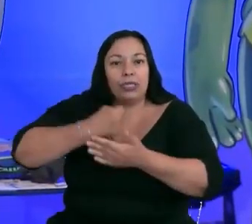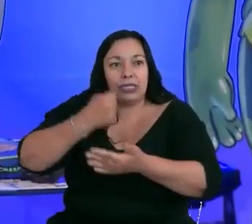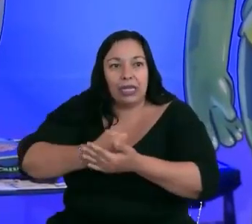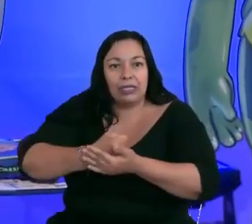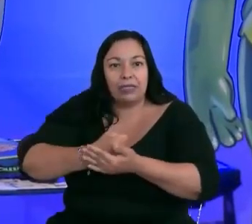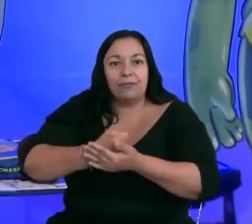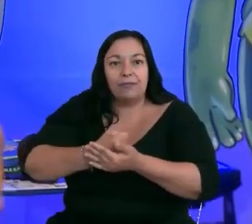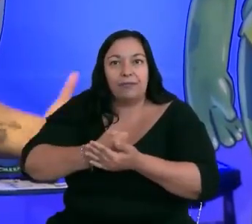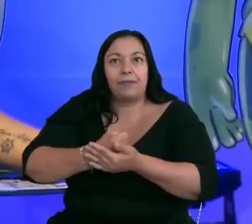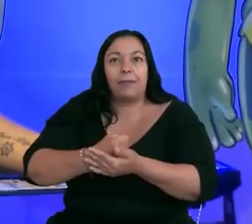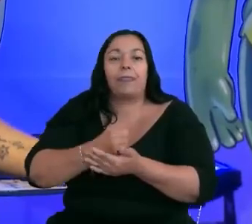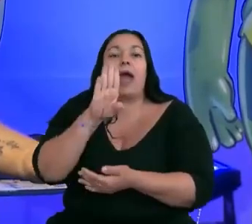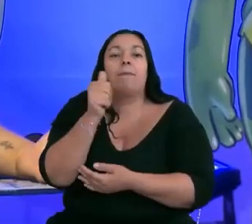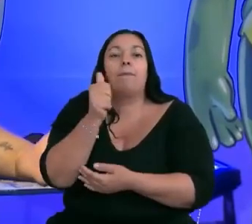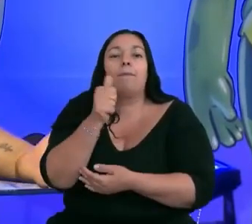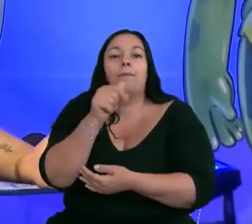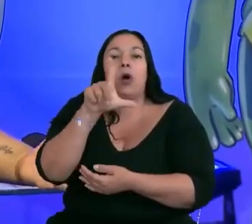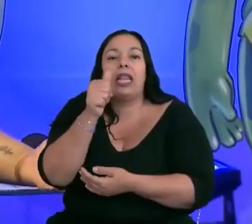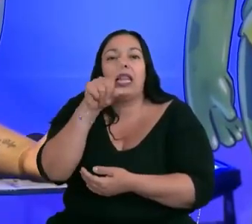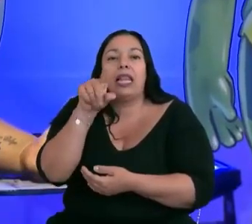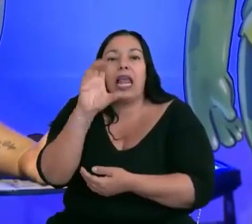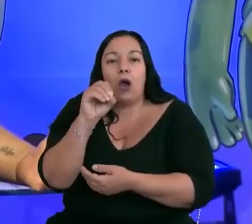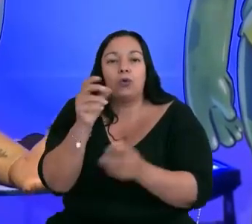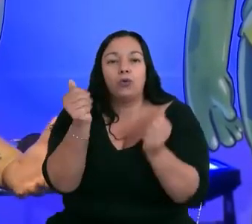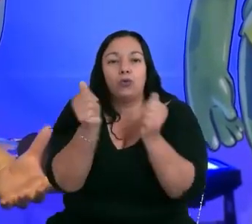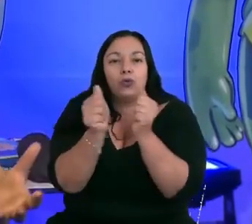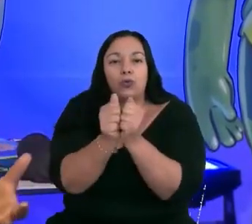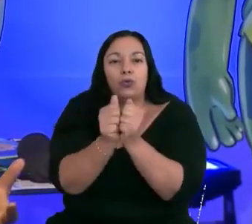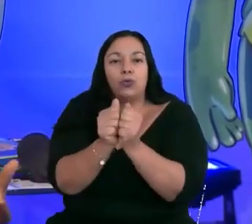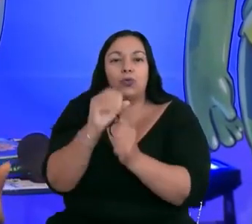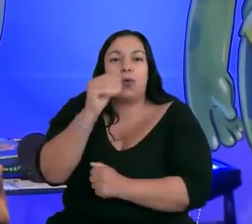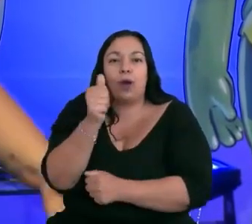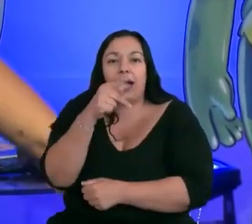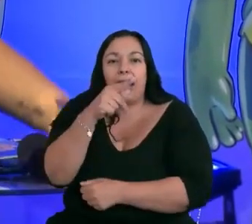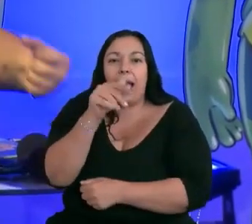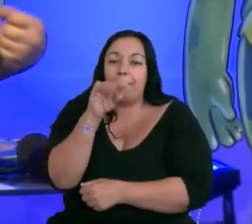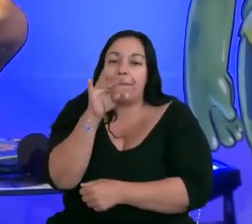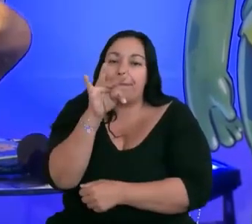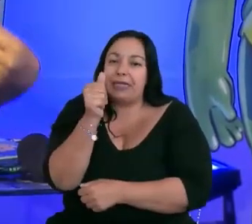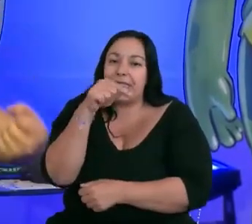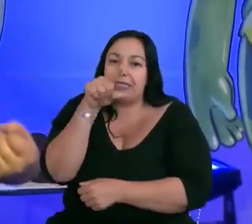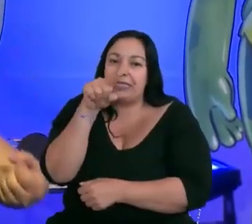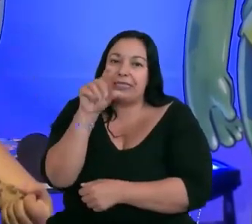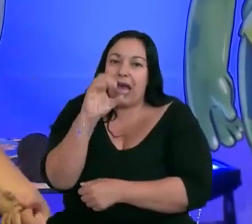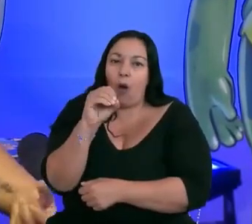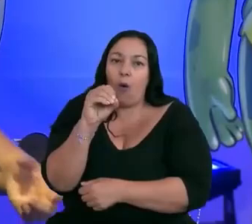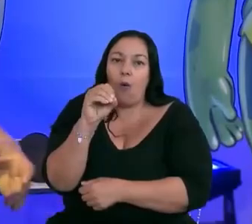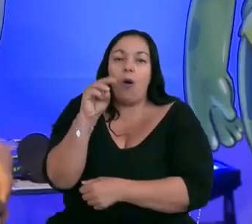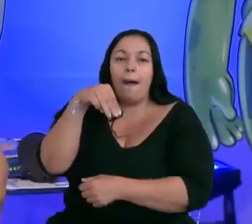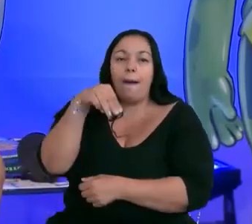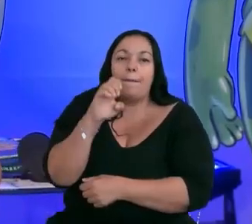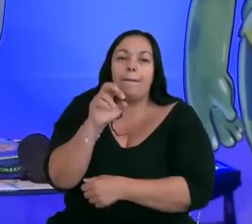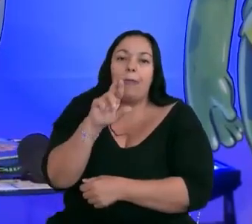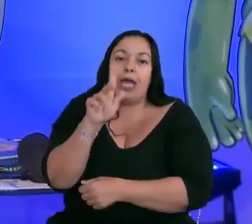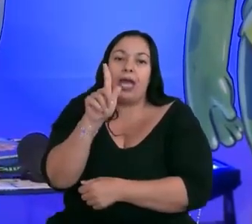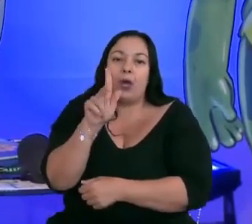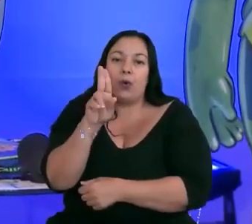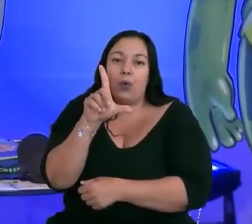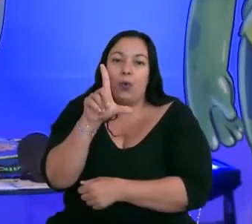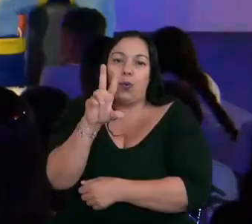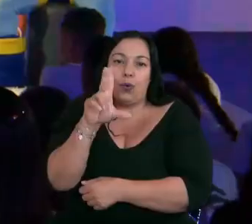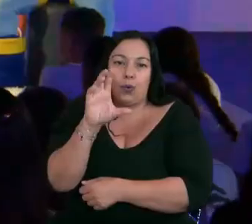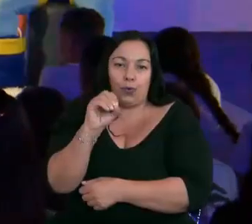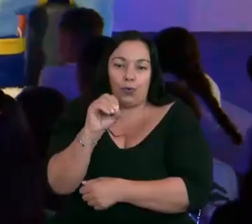Bolhão. Todos ficaram tensos, mas Capitão Mergulho estava disposto a fazer tudo